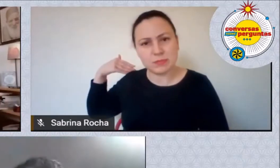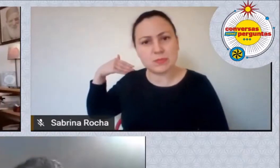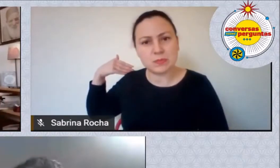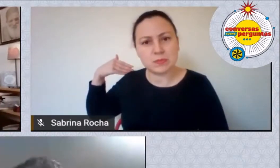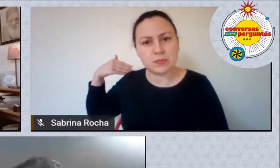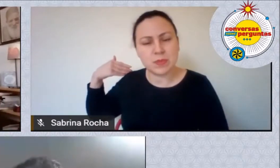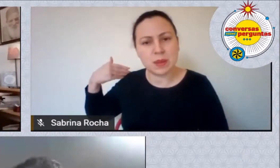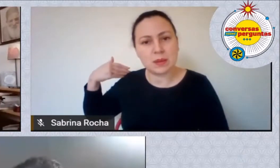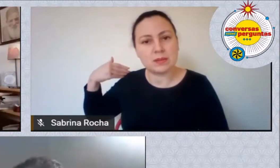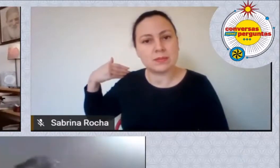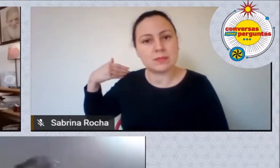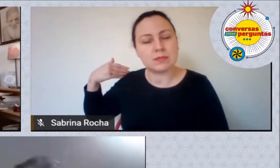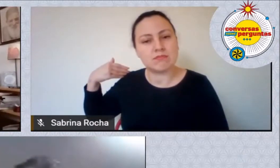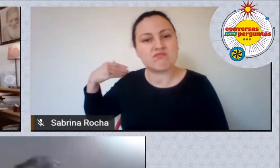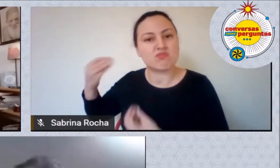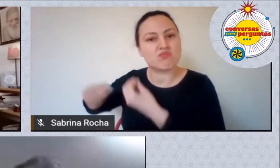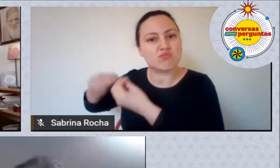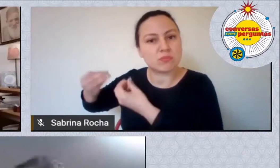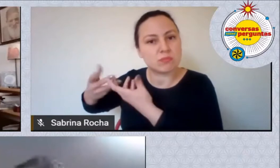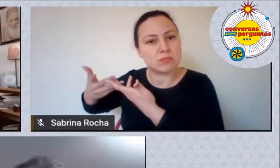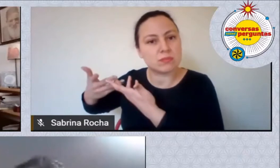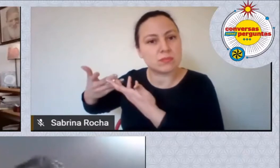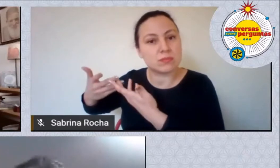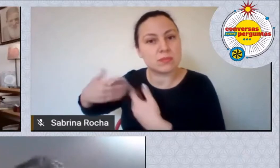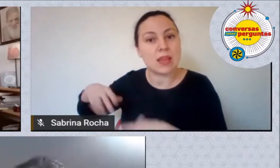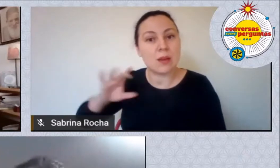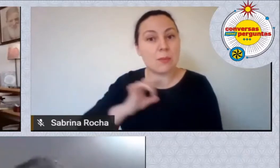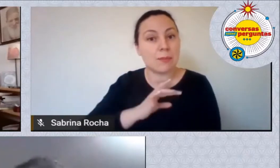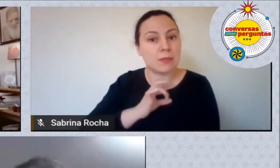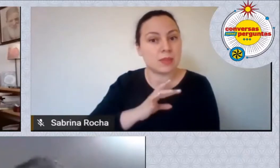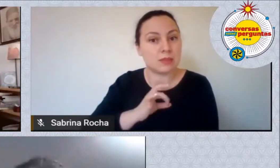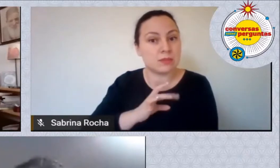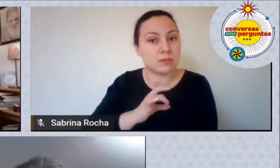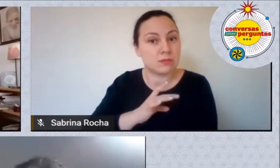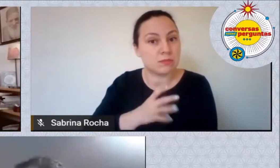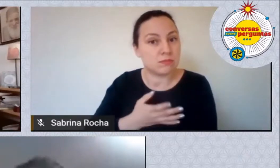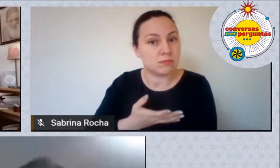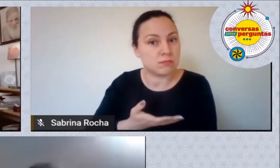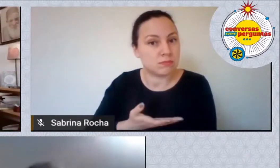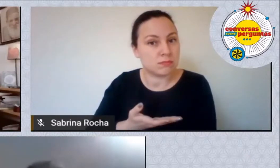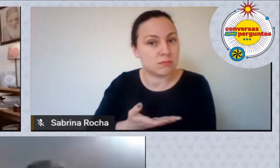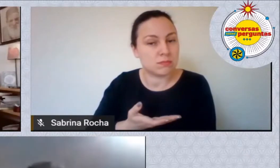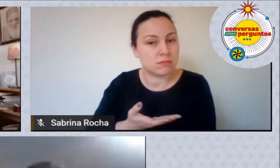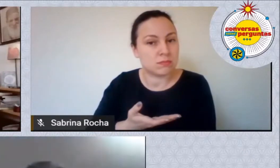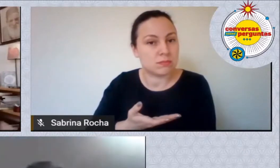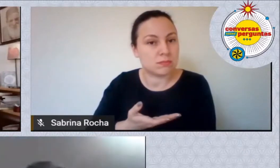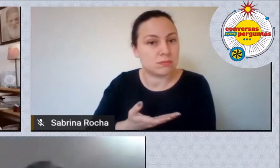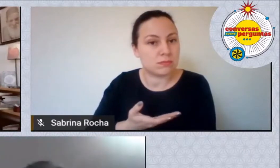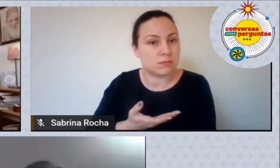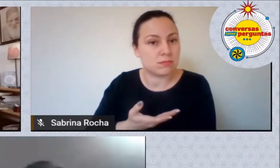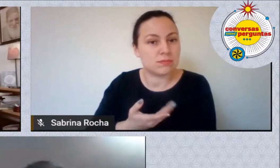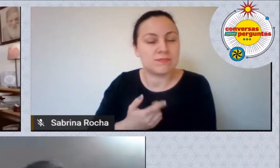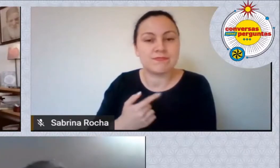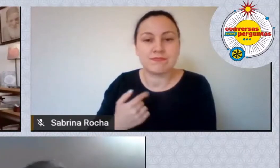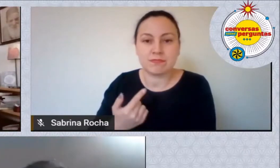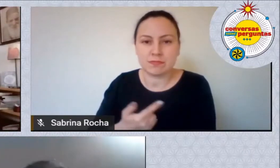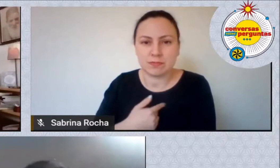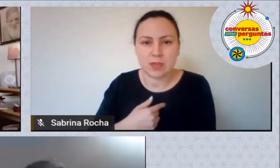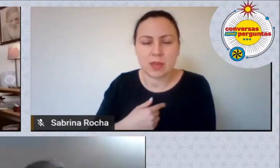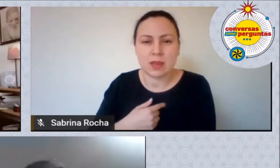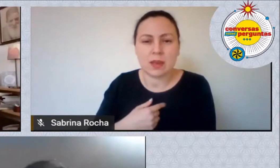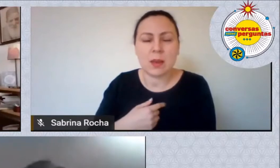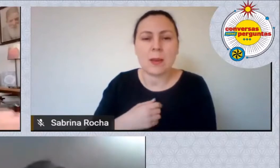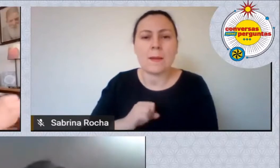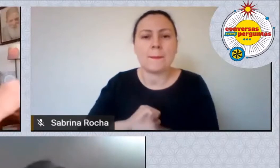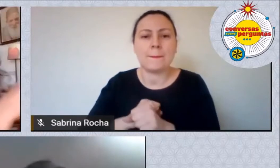pandemia acontece, que é o medo, né? Ao ponto da gente falar em